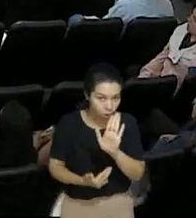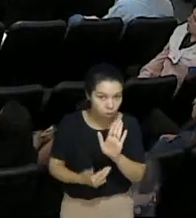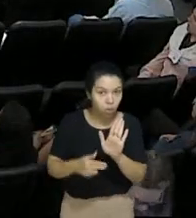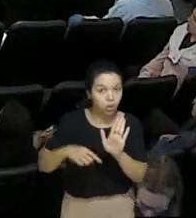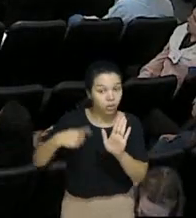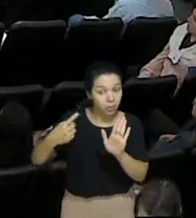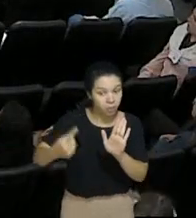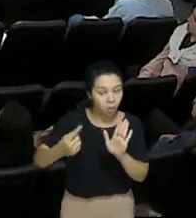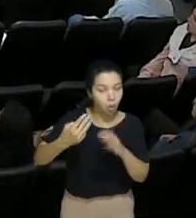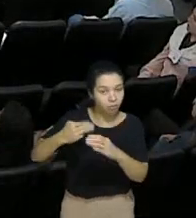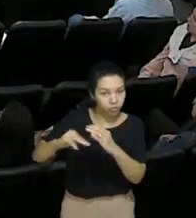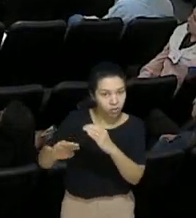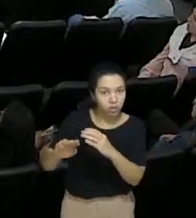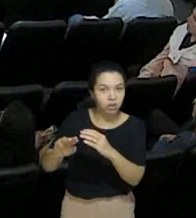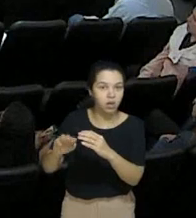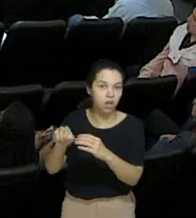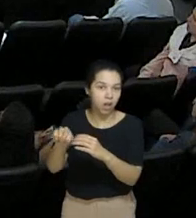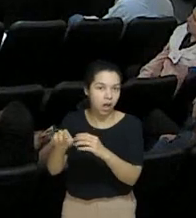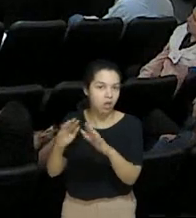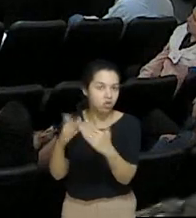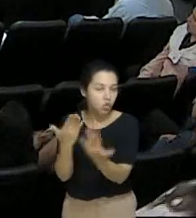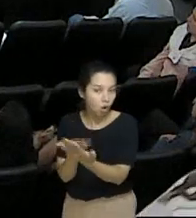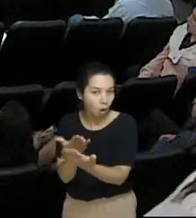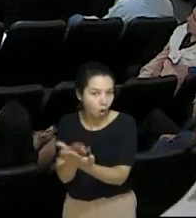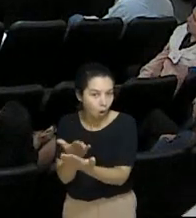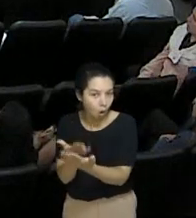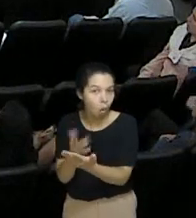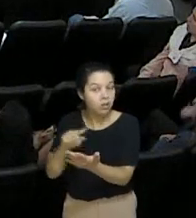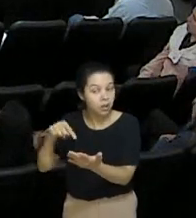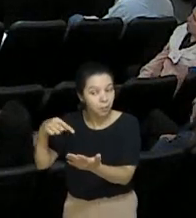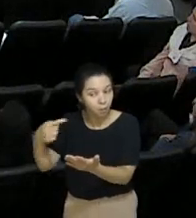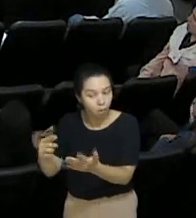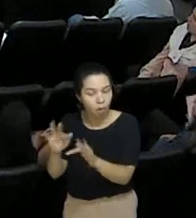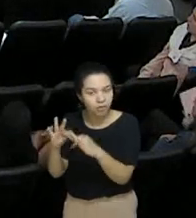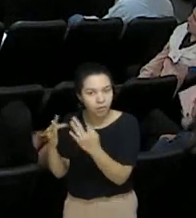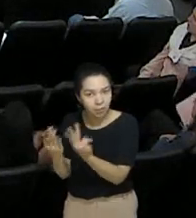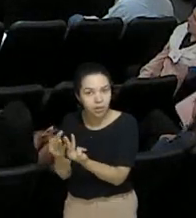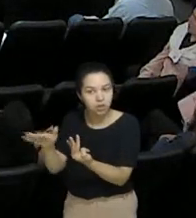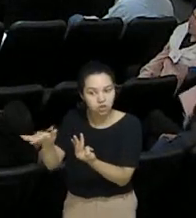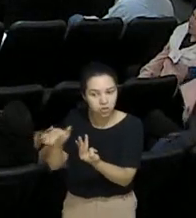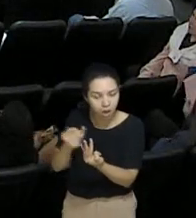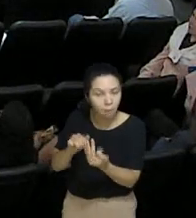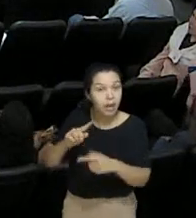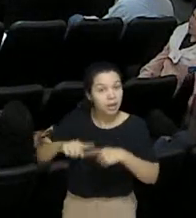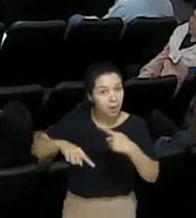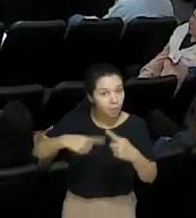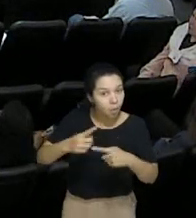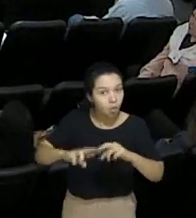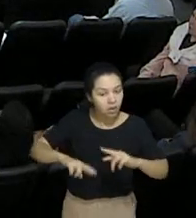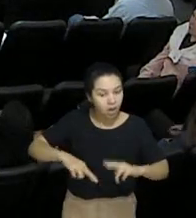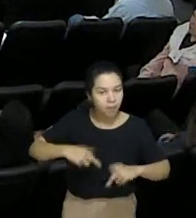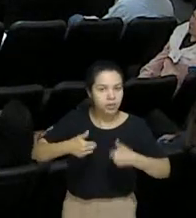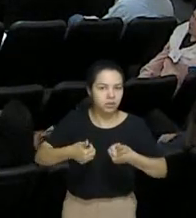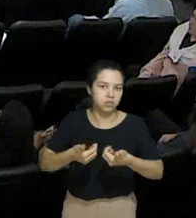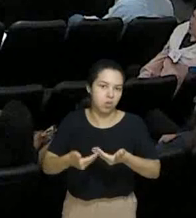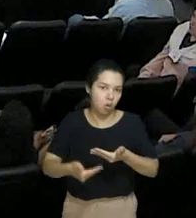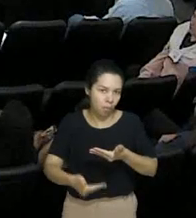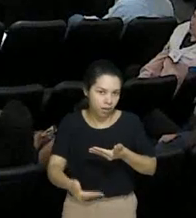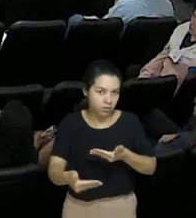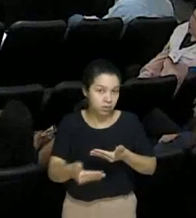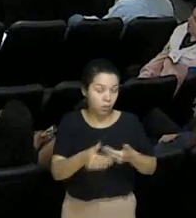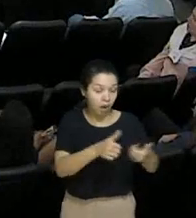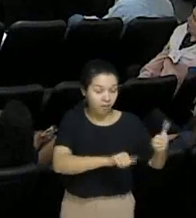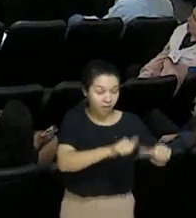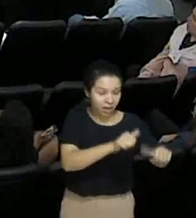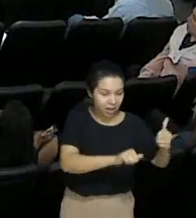família, né? Tudo. E aí a gente inicia em seguida a reabilitação. Então, essa criança fica depois, desde a avaliação até